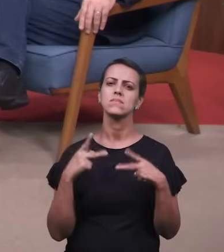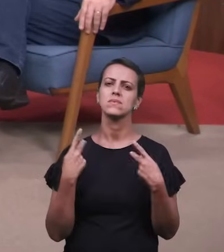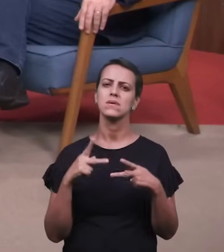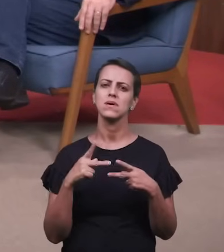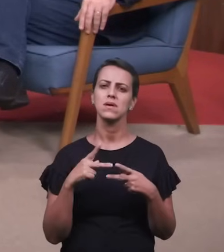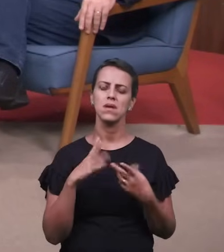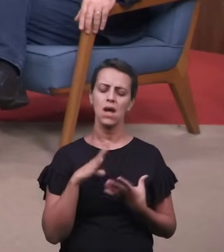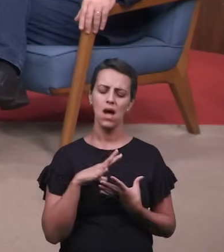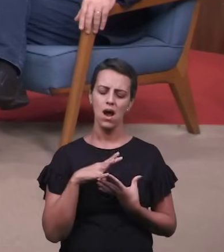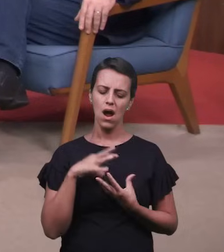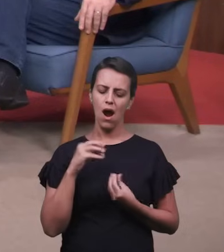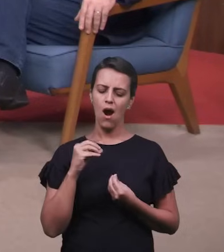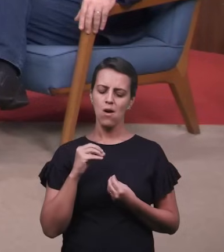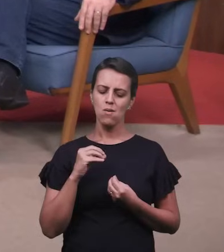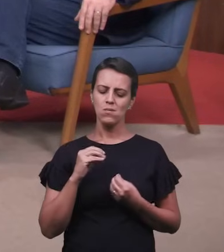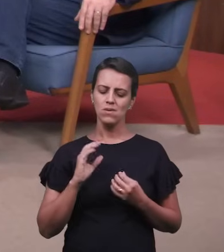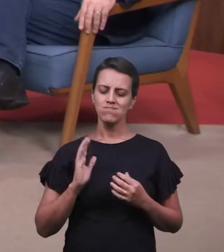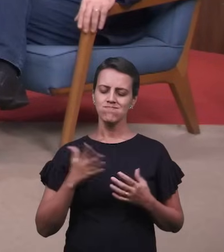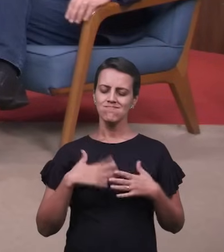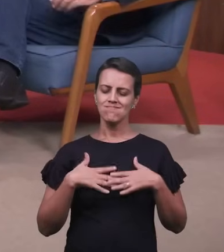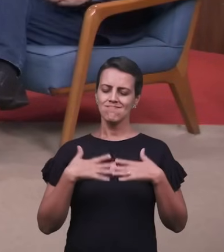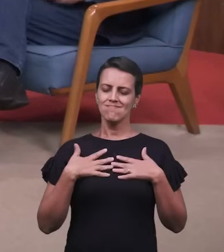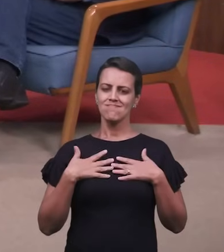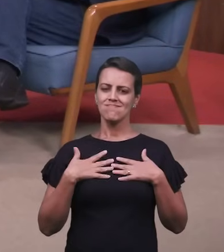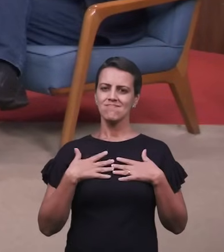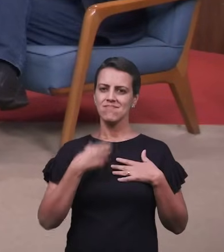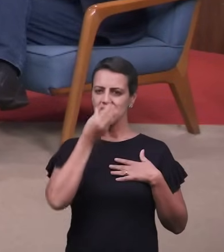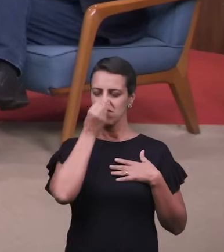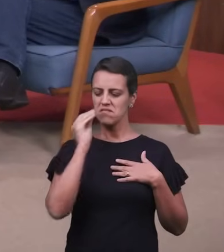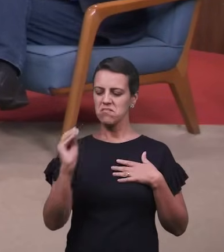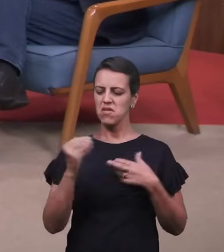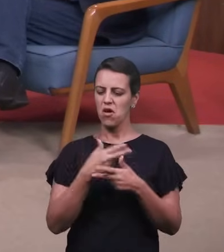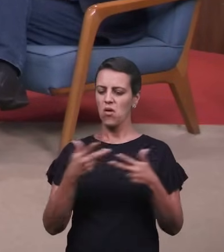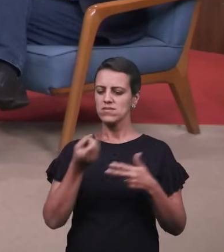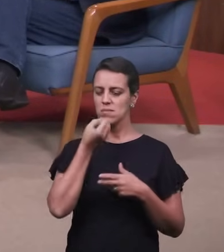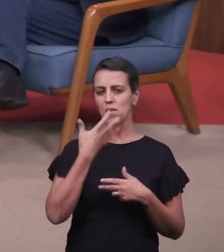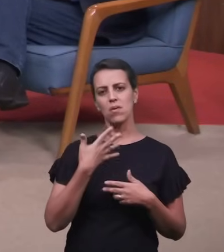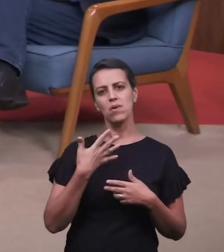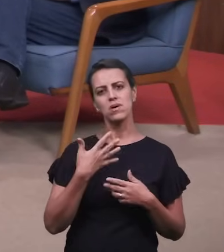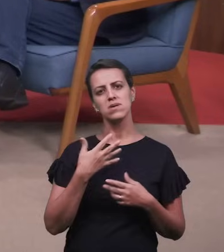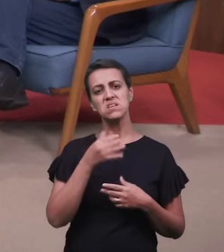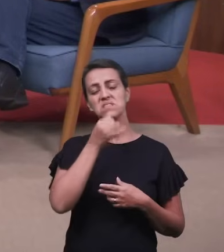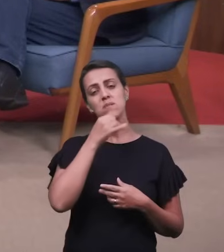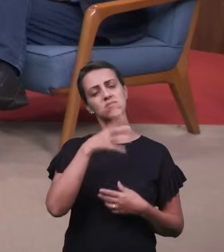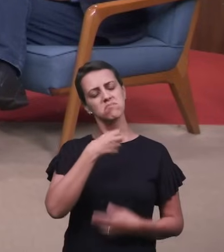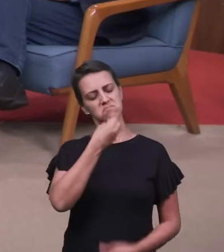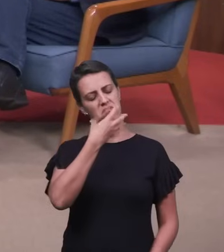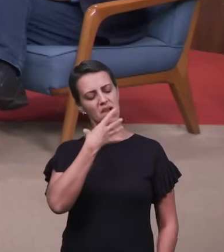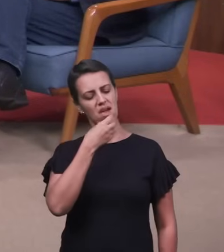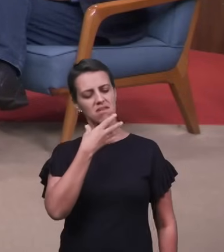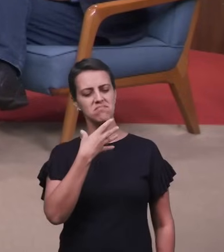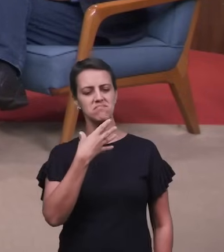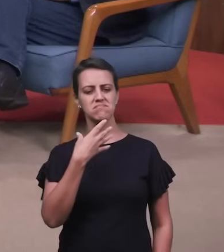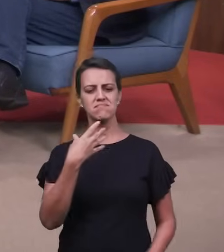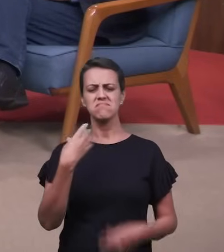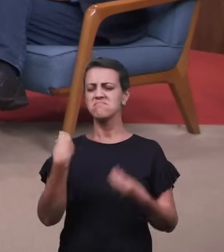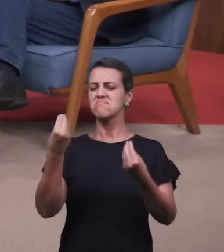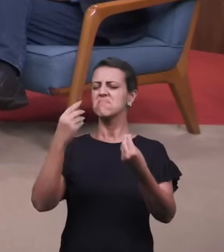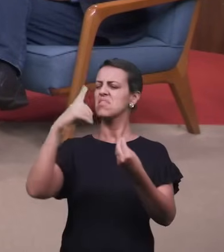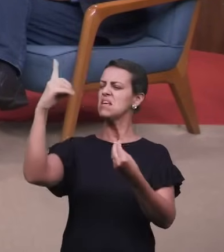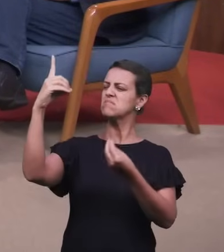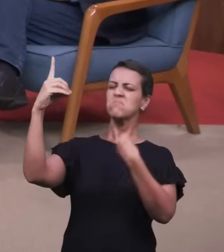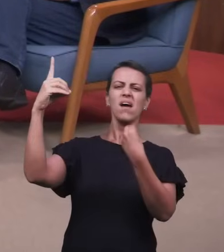fala que a alma farta, Pisa o favo de mel. Ou seja, está tudo bem. Você precisa de Deus para